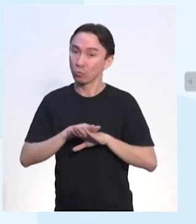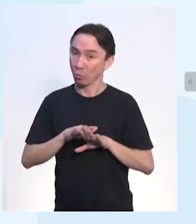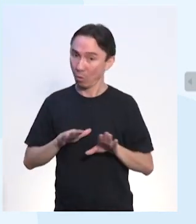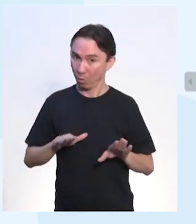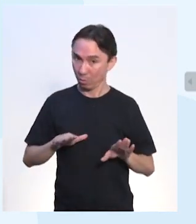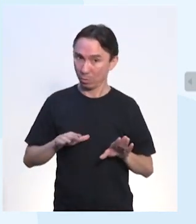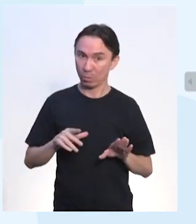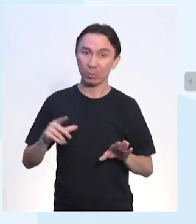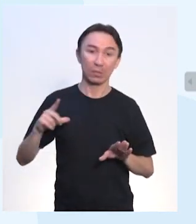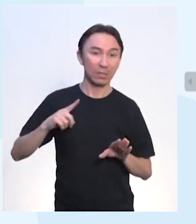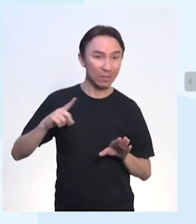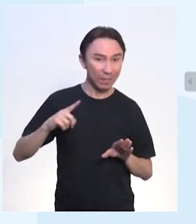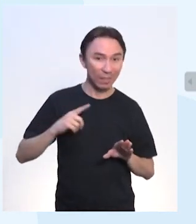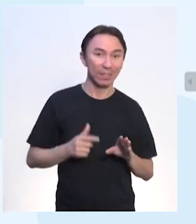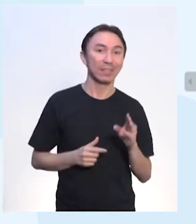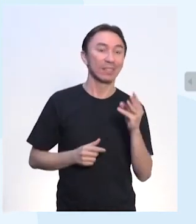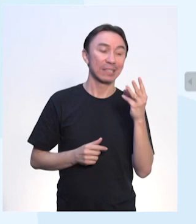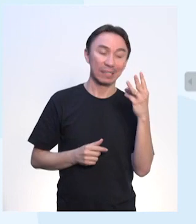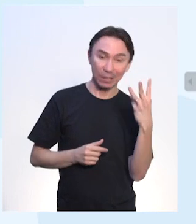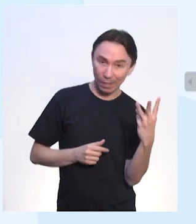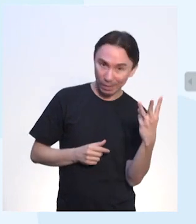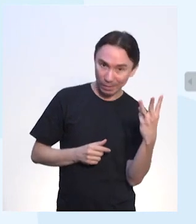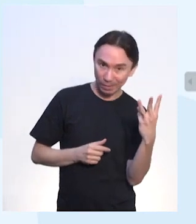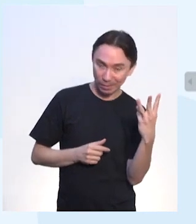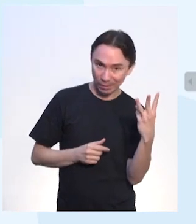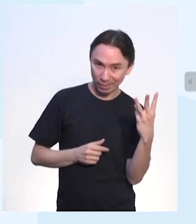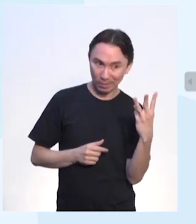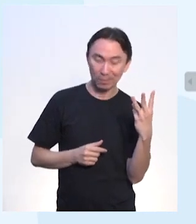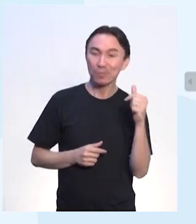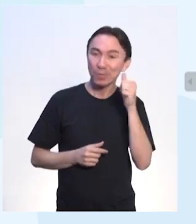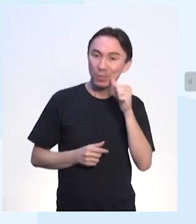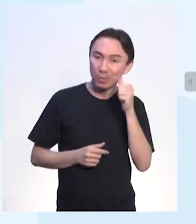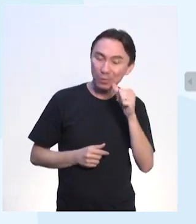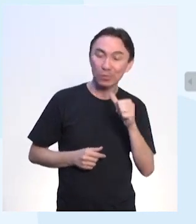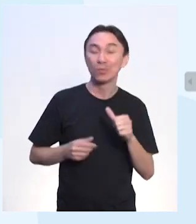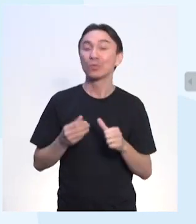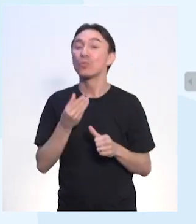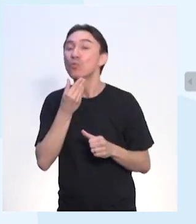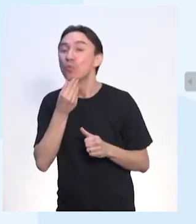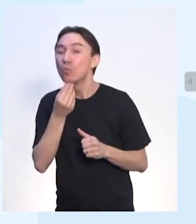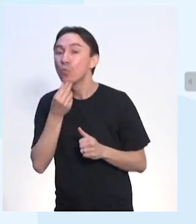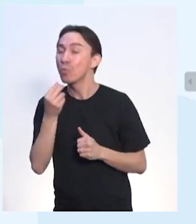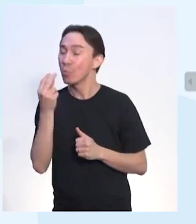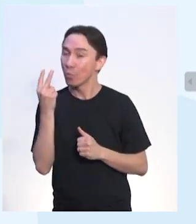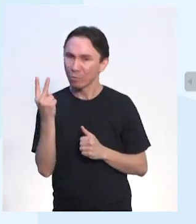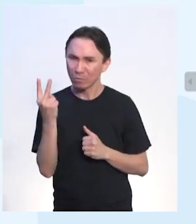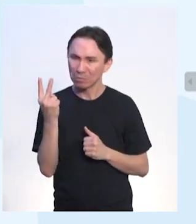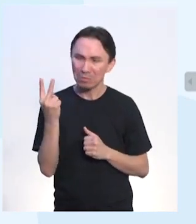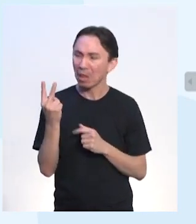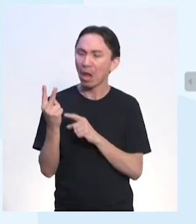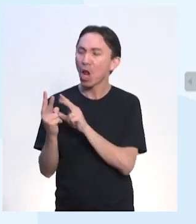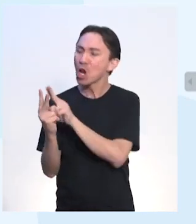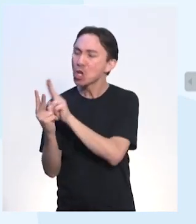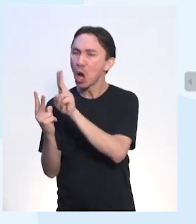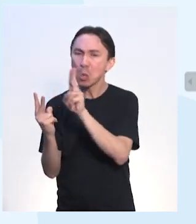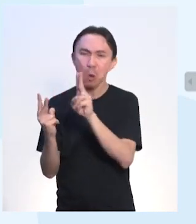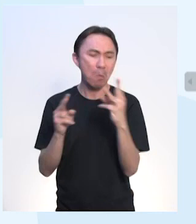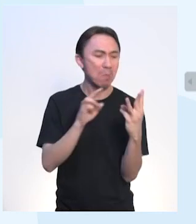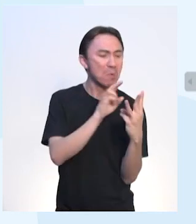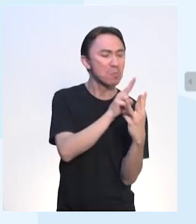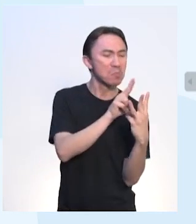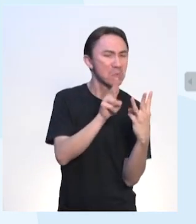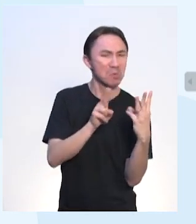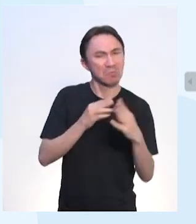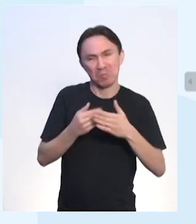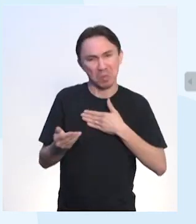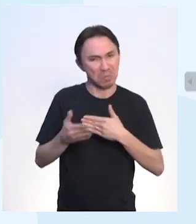tenho 3 meninas e 2 meninos, que não importa quem é quem. Então, essas são